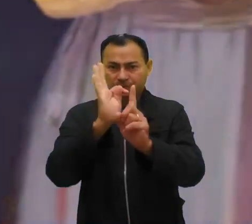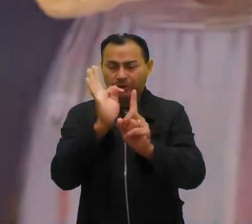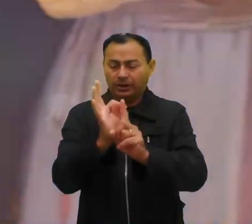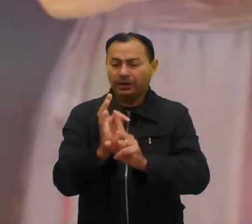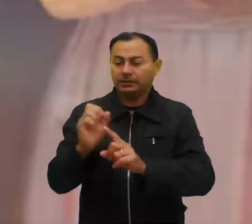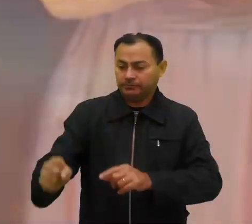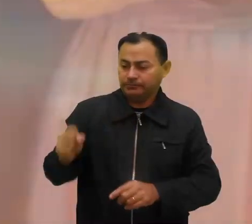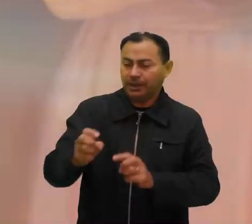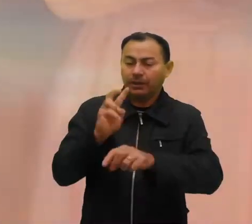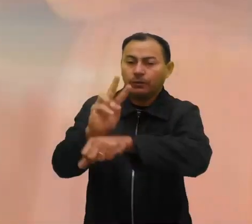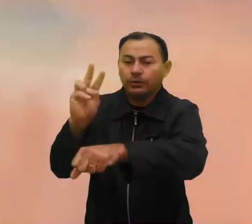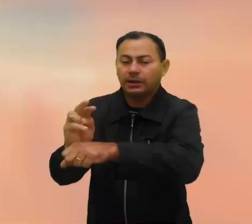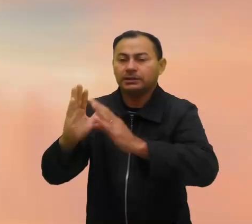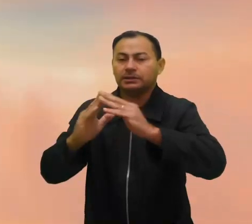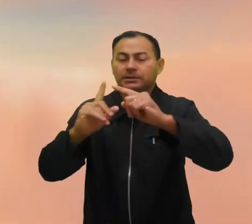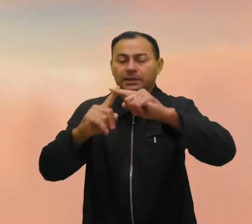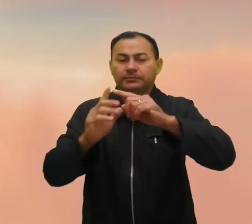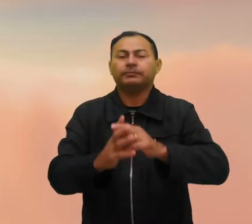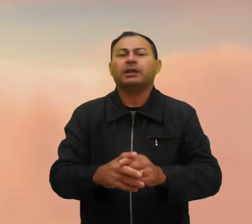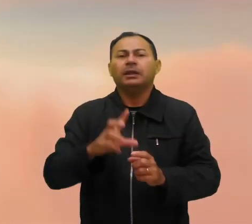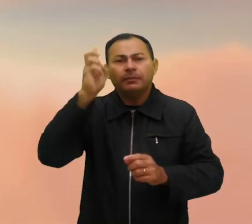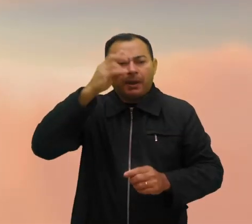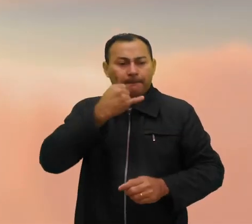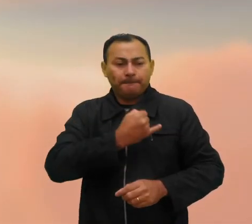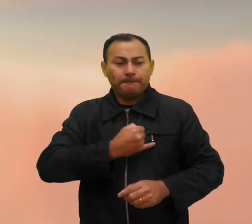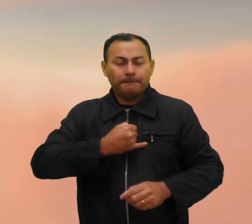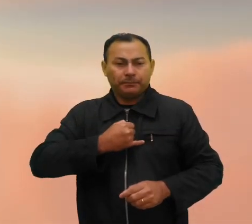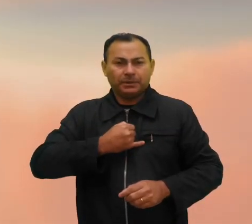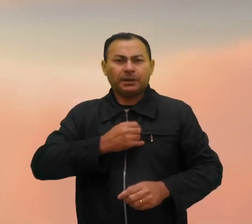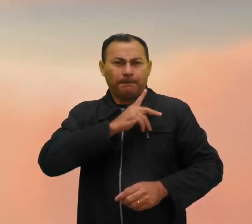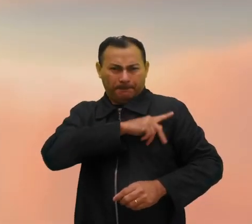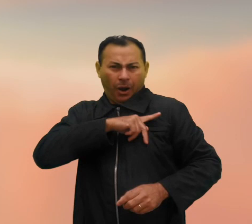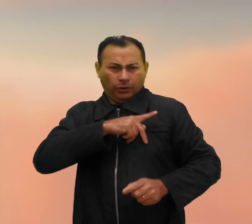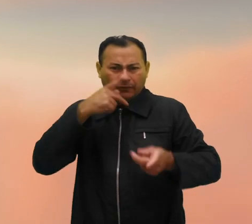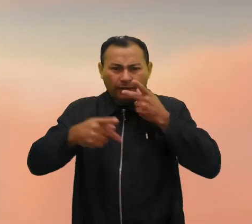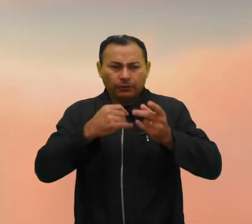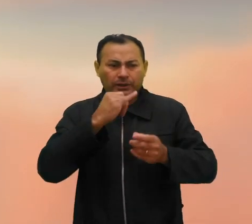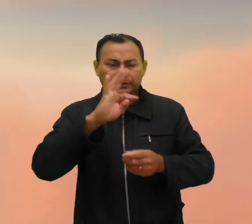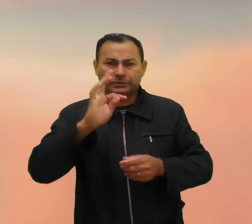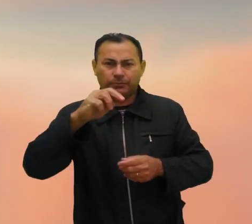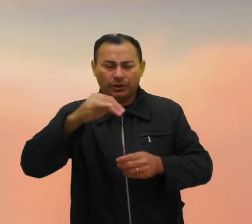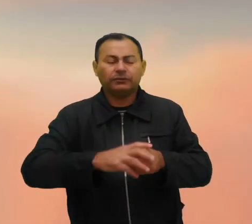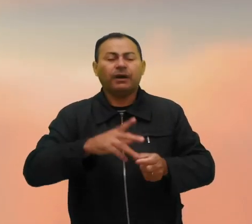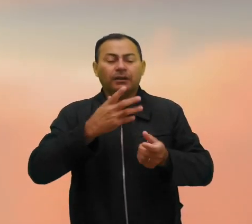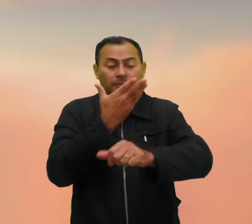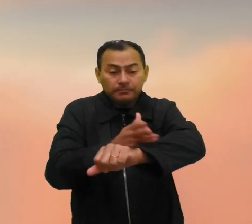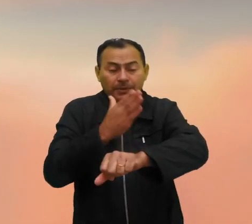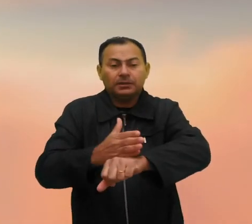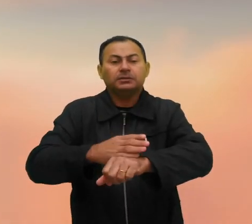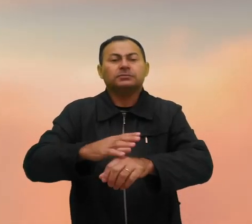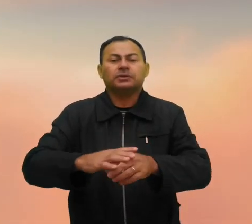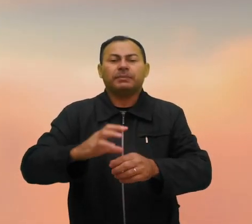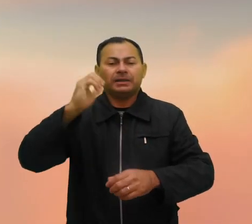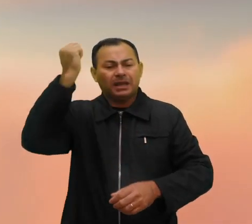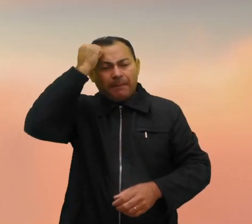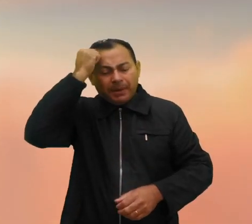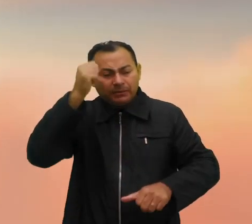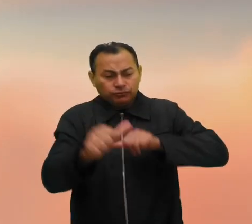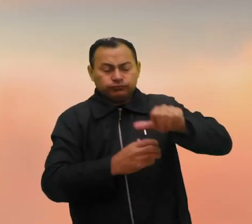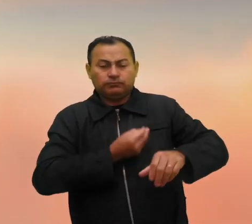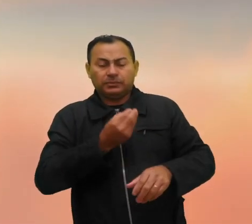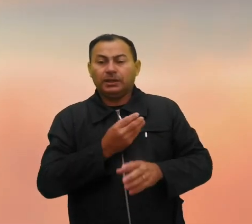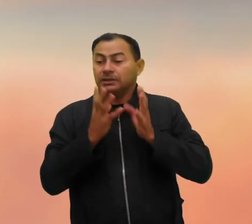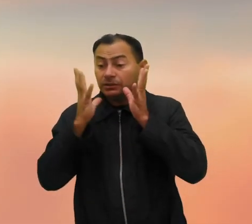né? Arrependa-se e pratique as obras que praticava no princípio. Se não se arrepender, virei a você